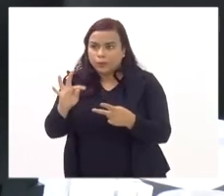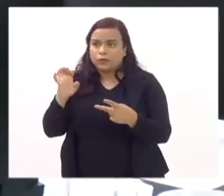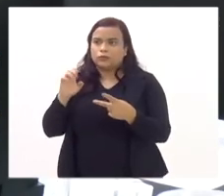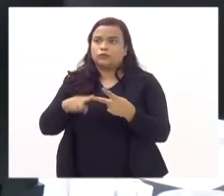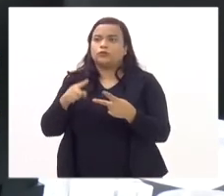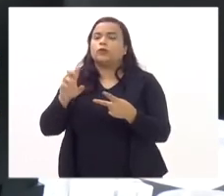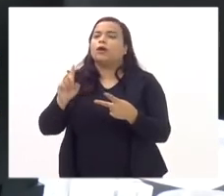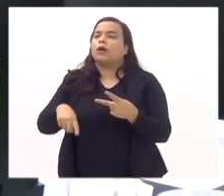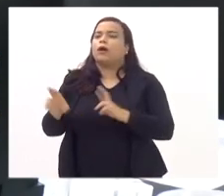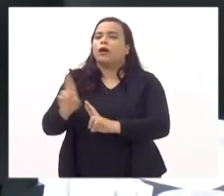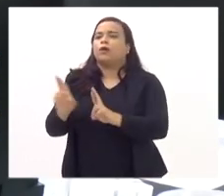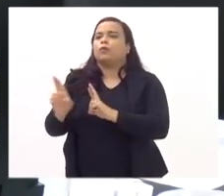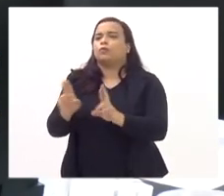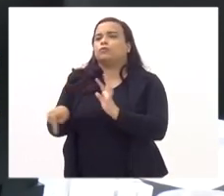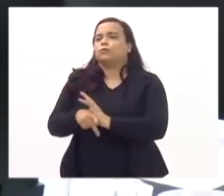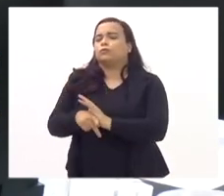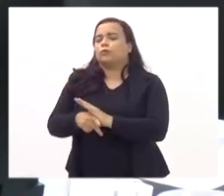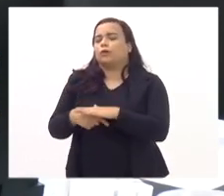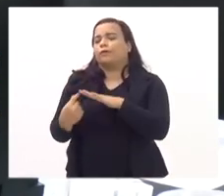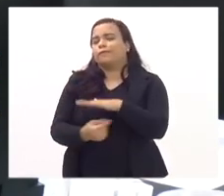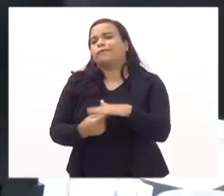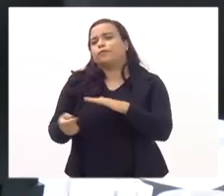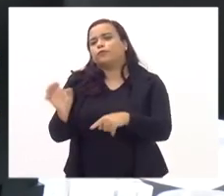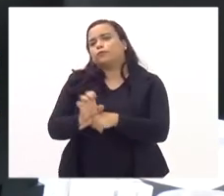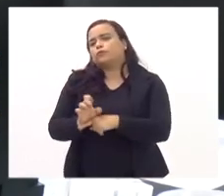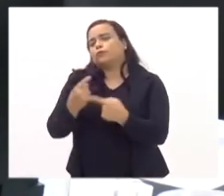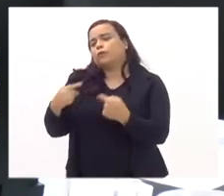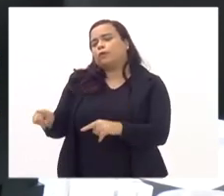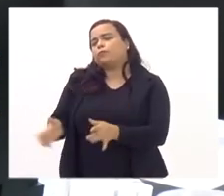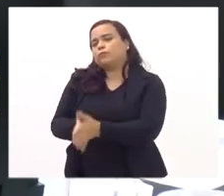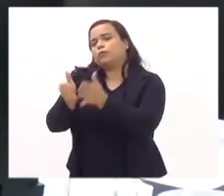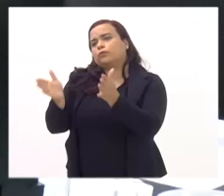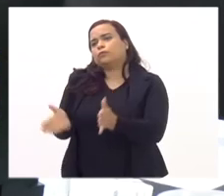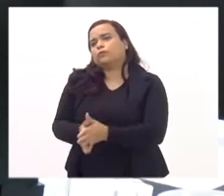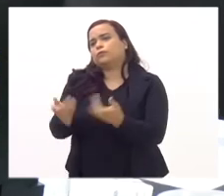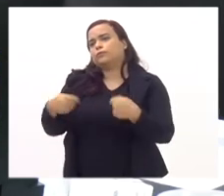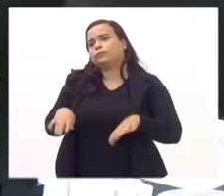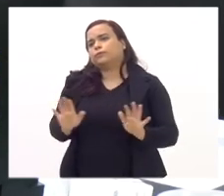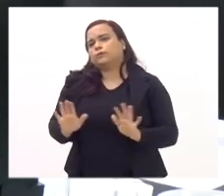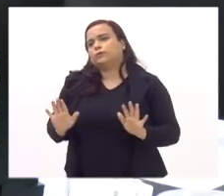Fundo Estadual de Combate à Pobreza. Com a legislação que a gente aprovou